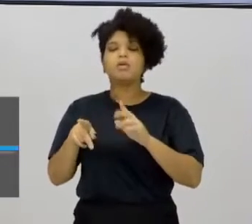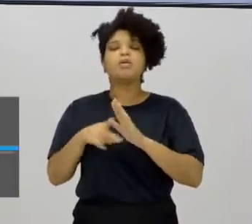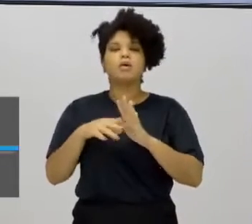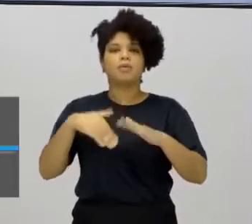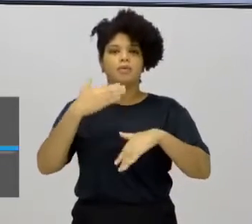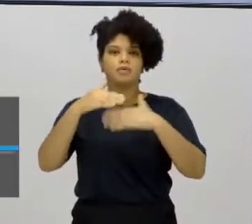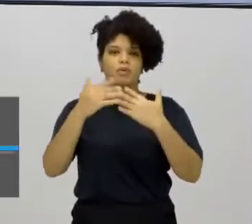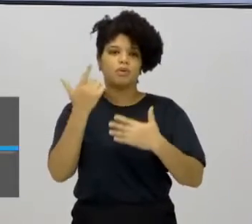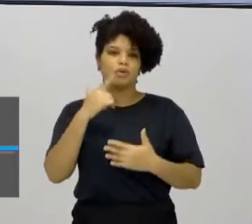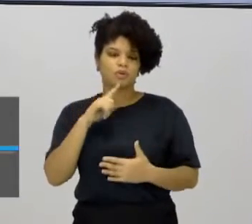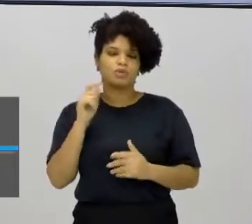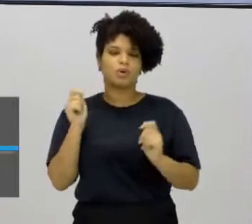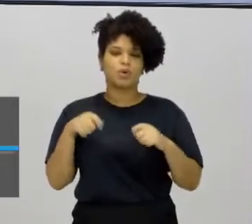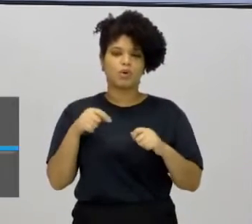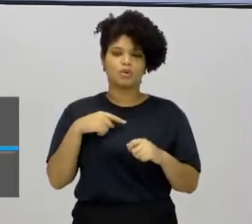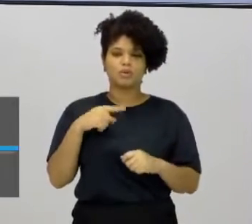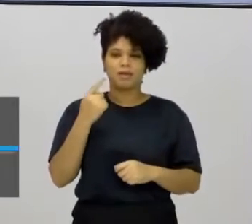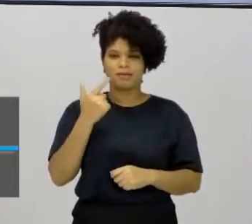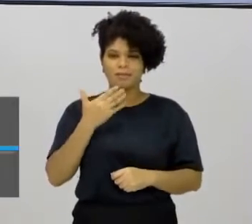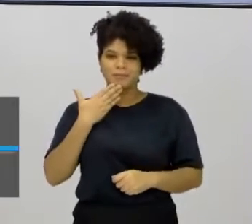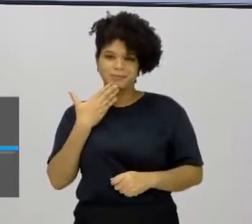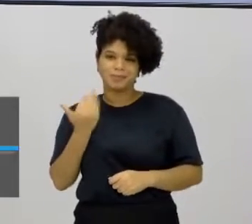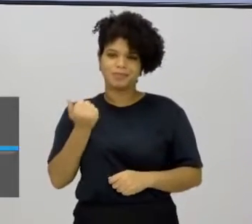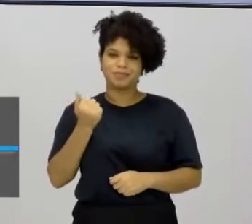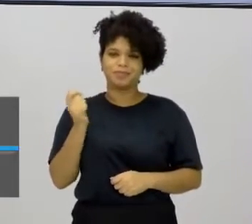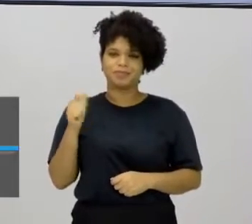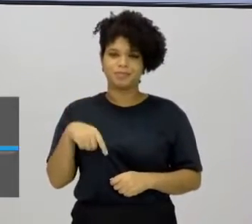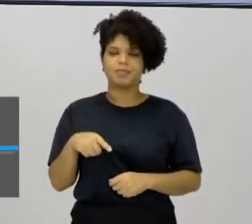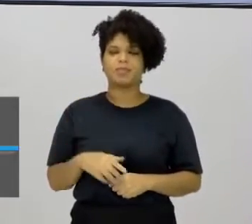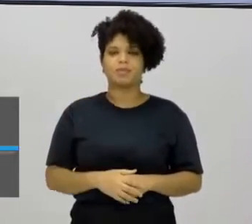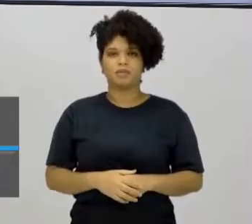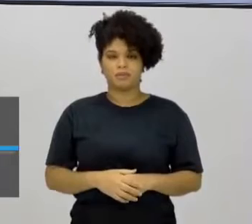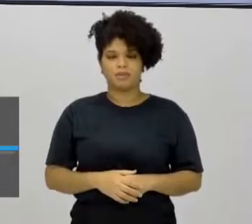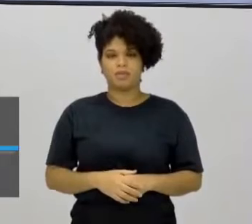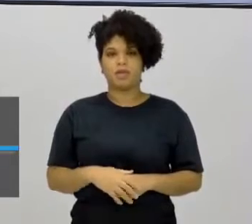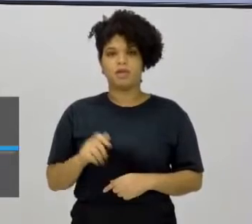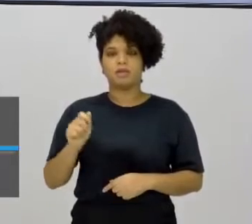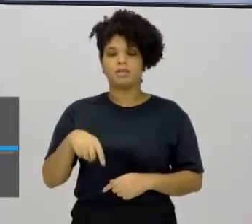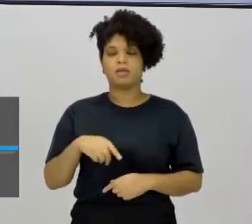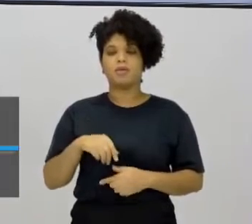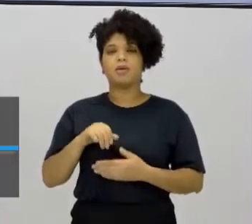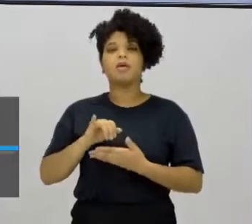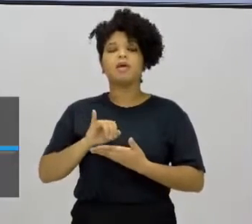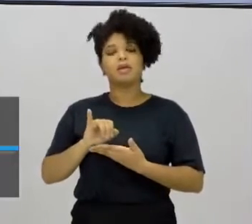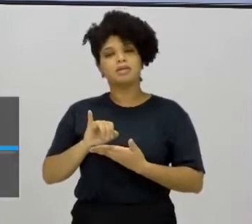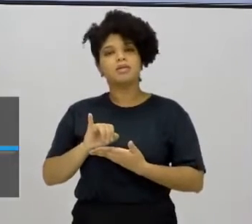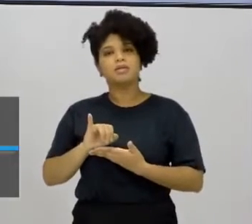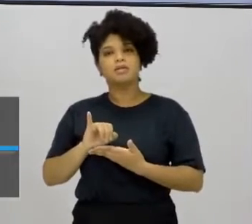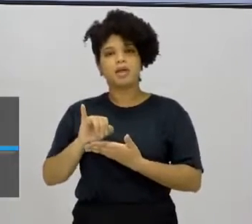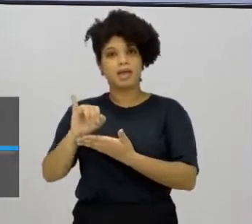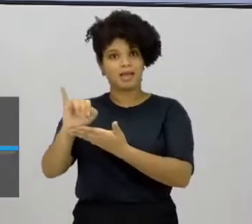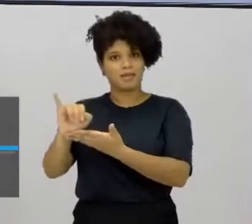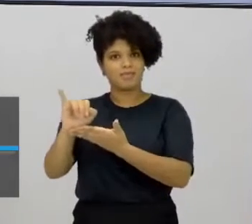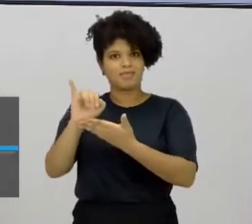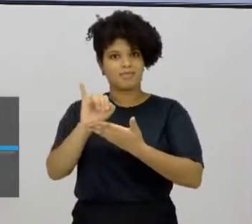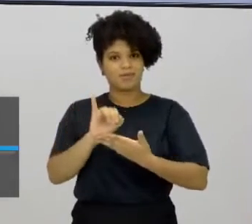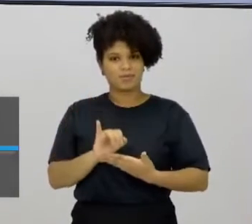desenvolvimento acaba tendo, logicamente, esse poder nas mãos, que aí ele pode até importar e ganhar mais ainda do que já